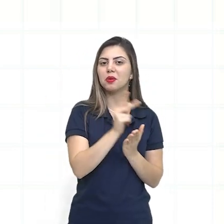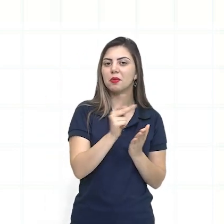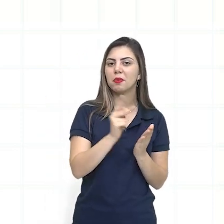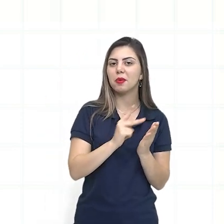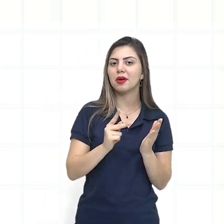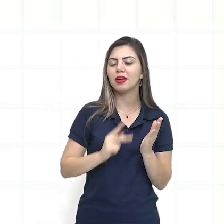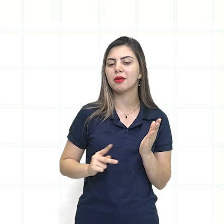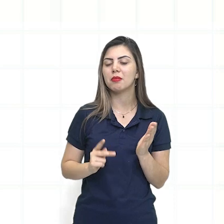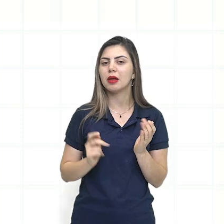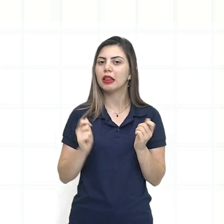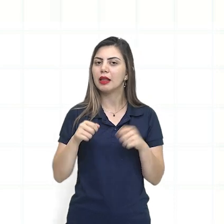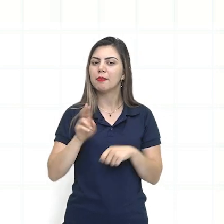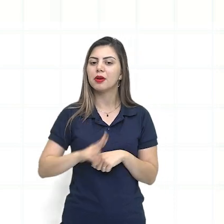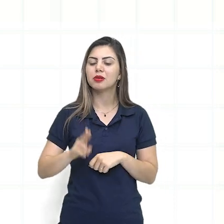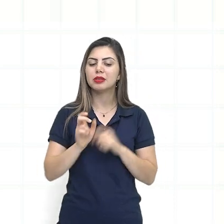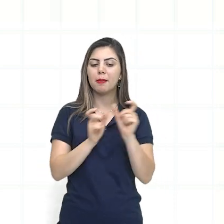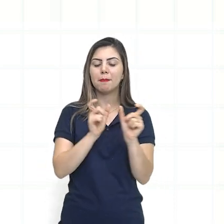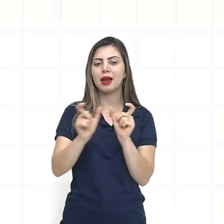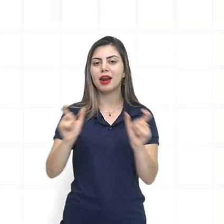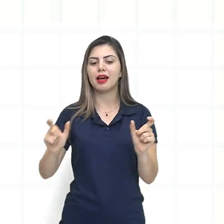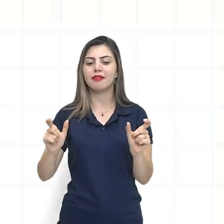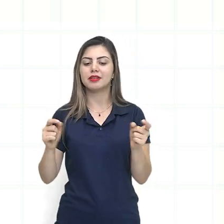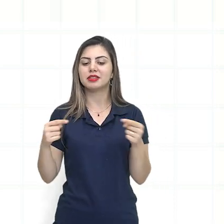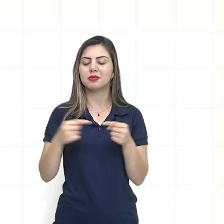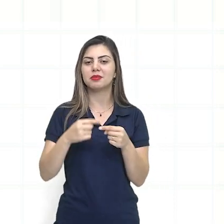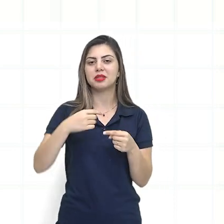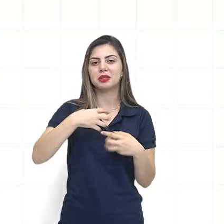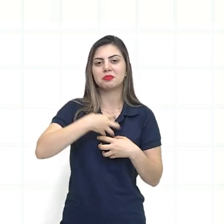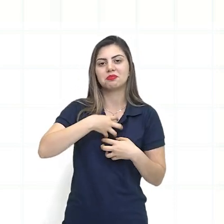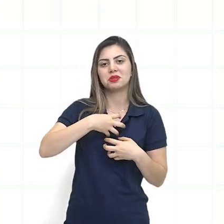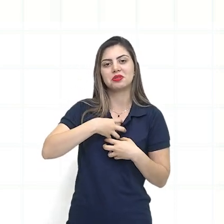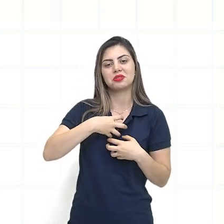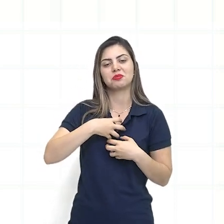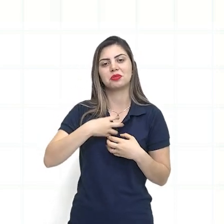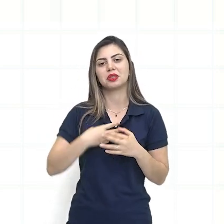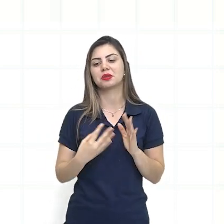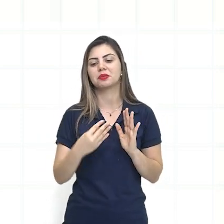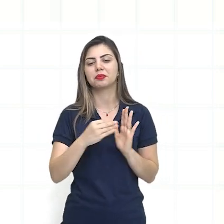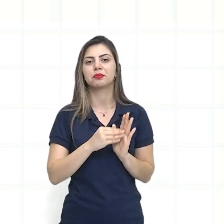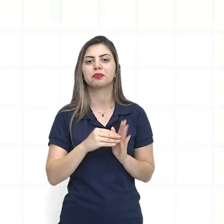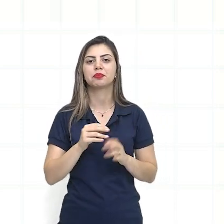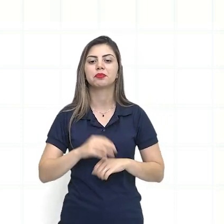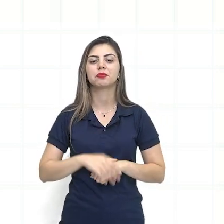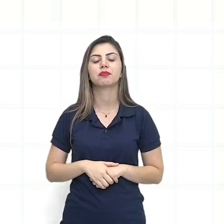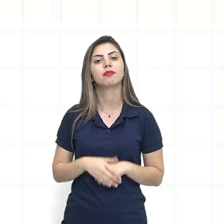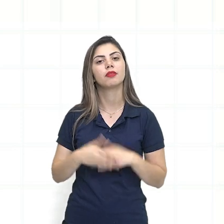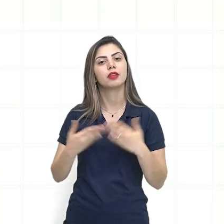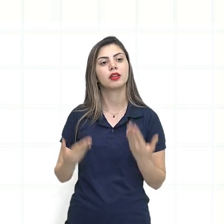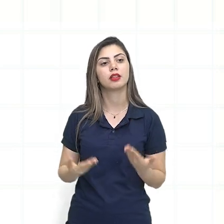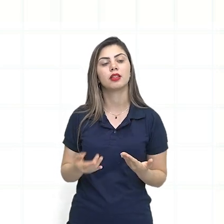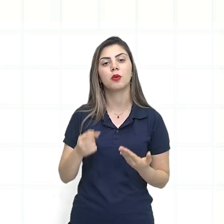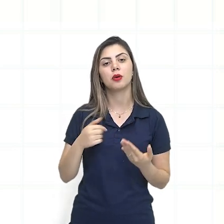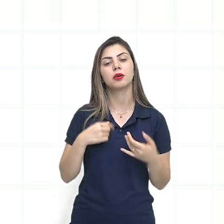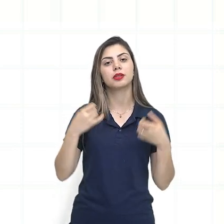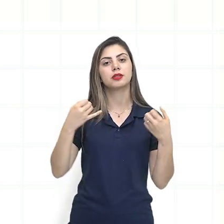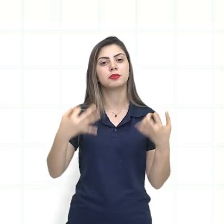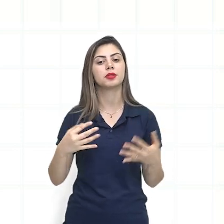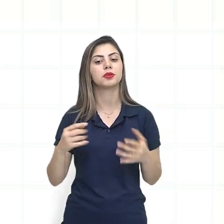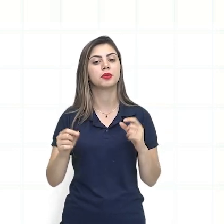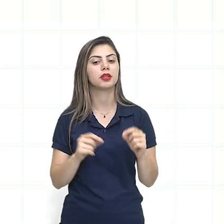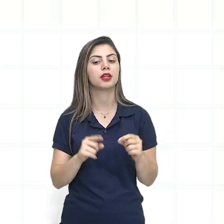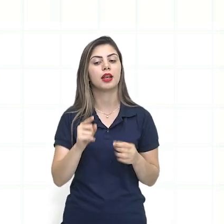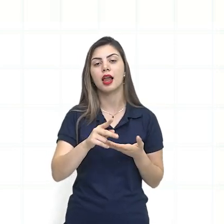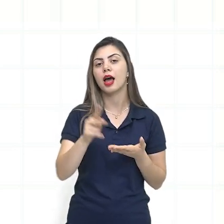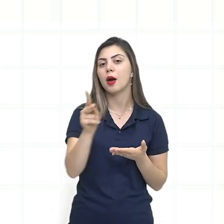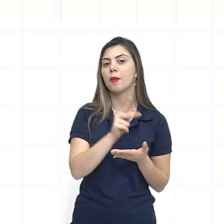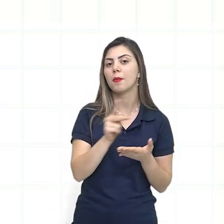que descrevem o que eu estou sentindo. Então, quando eu digo que os poemas são pássaros,